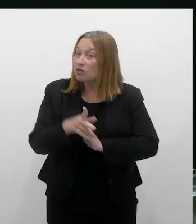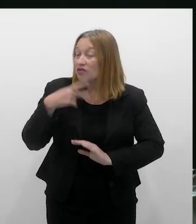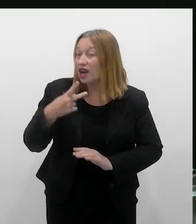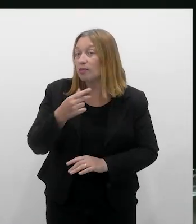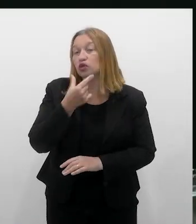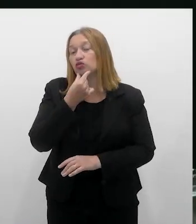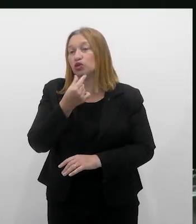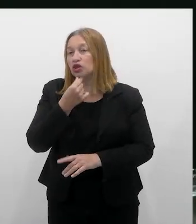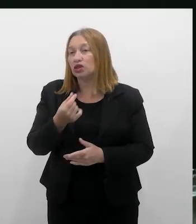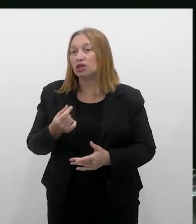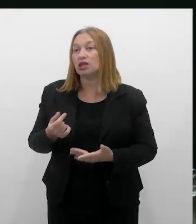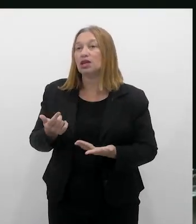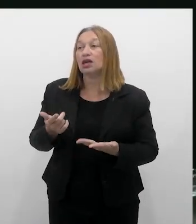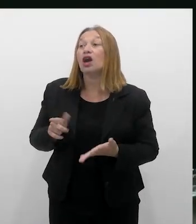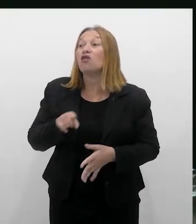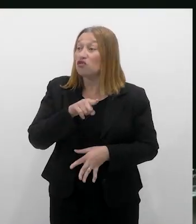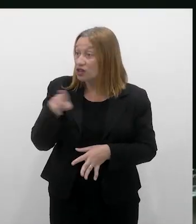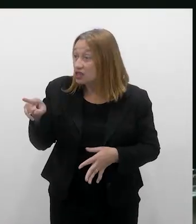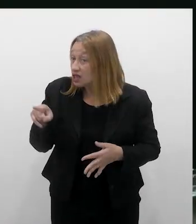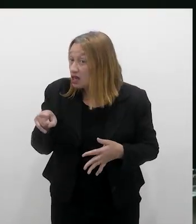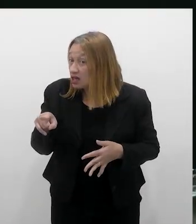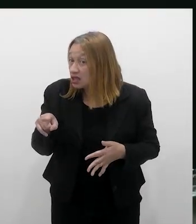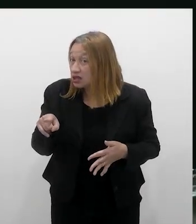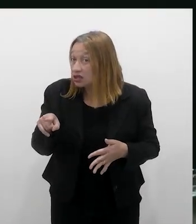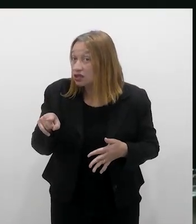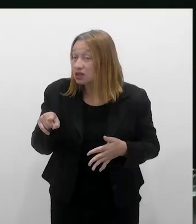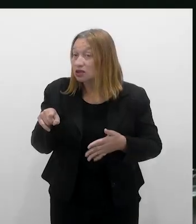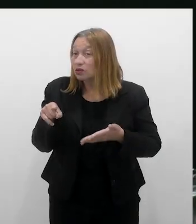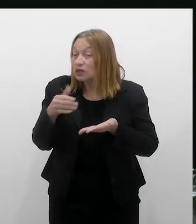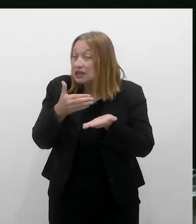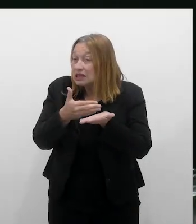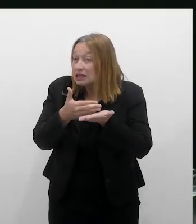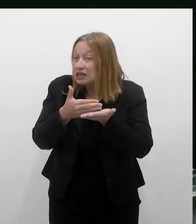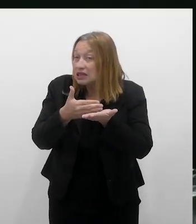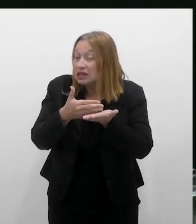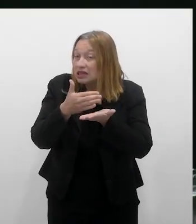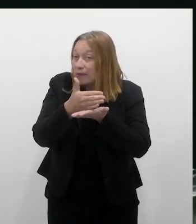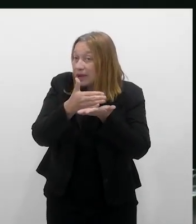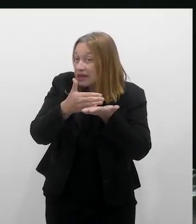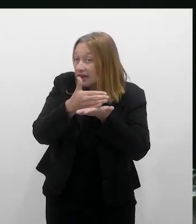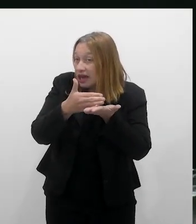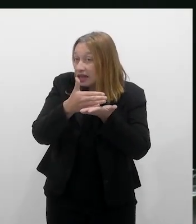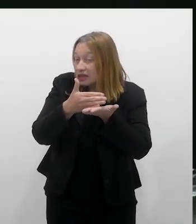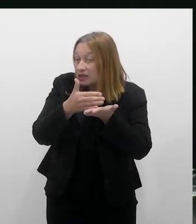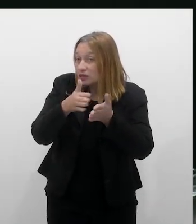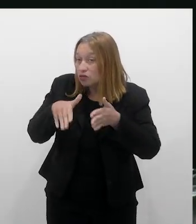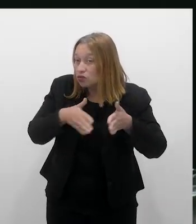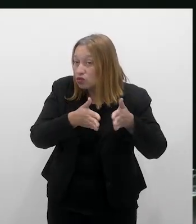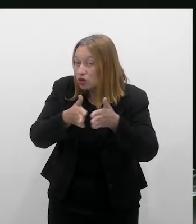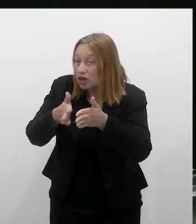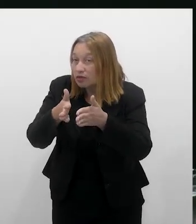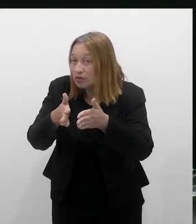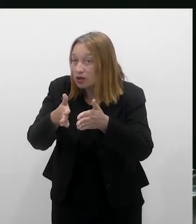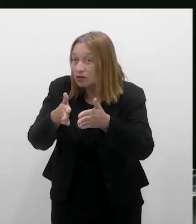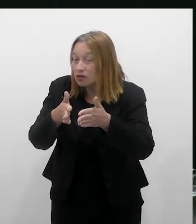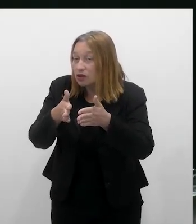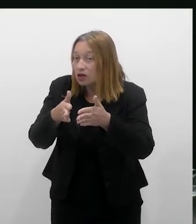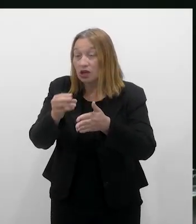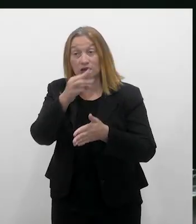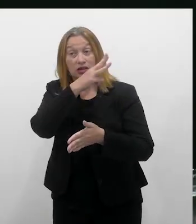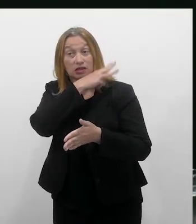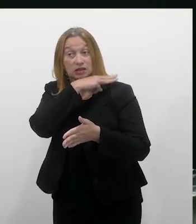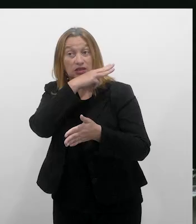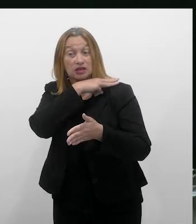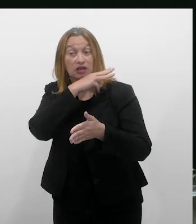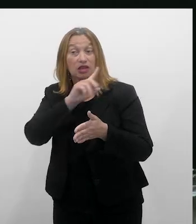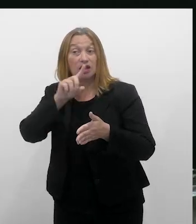para os meninos o seguinte: crianças, vocês estão no meio do caminho. É o ensino médio. O topo da montanha